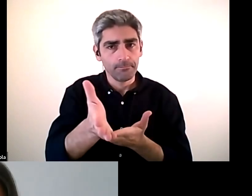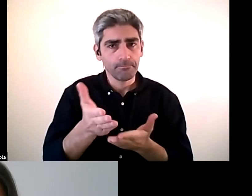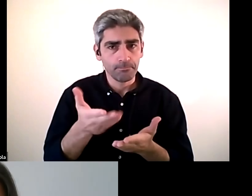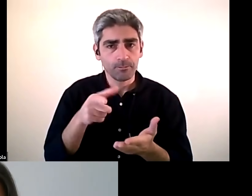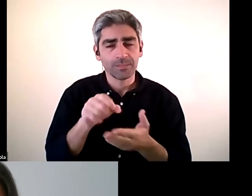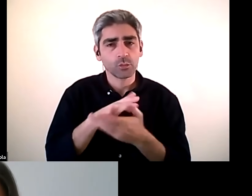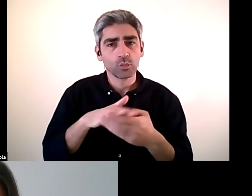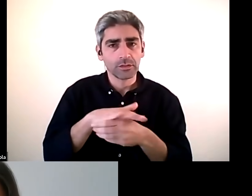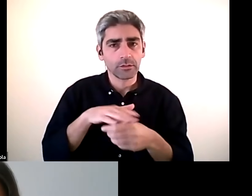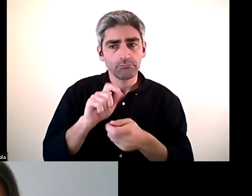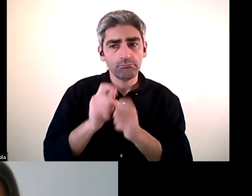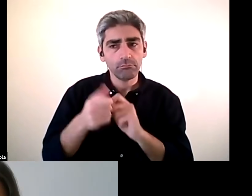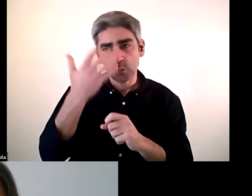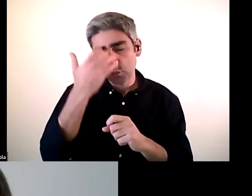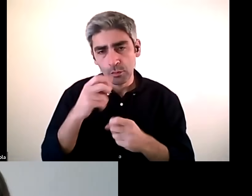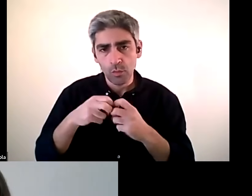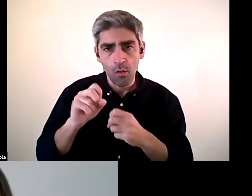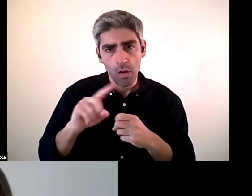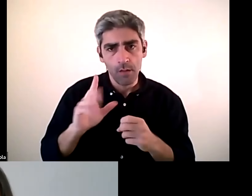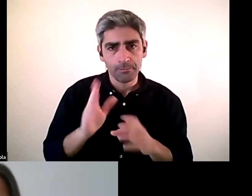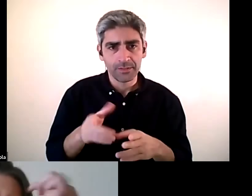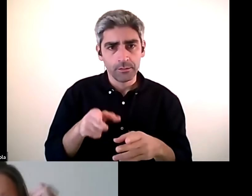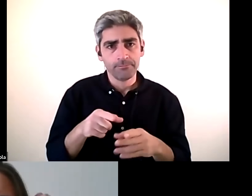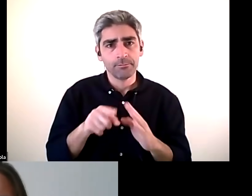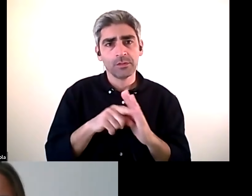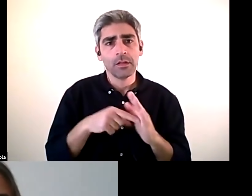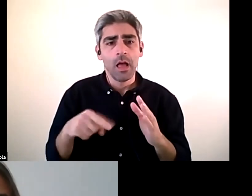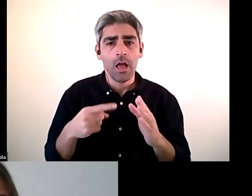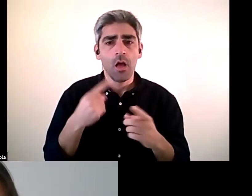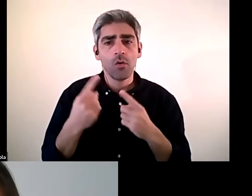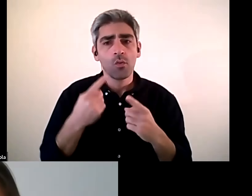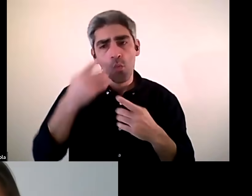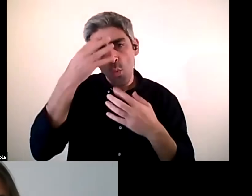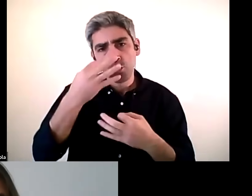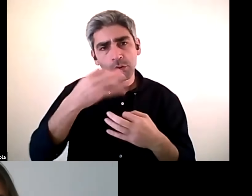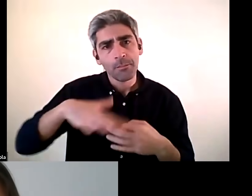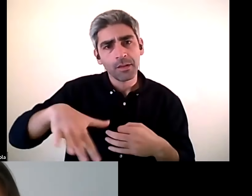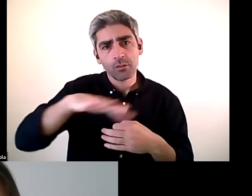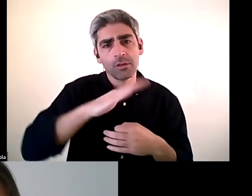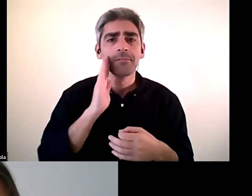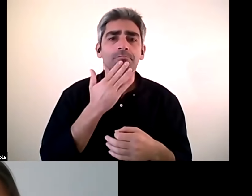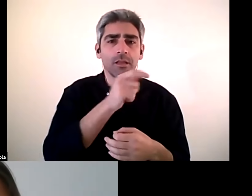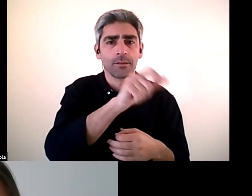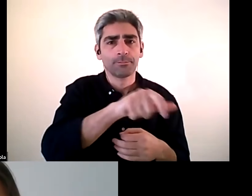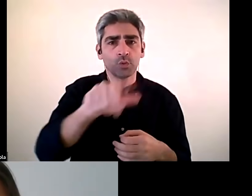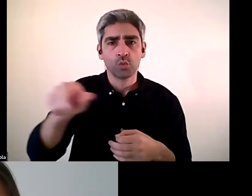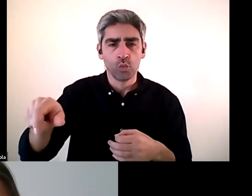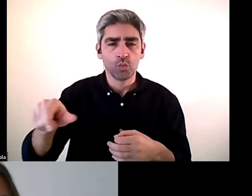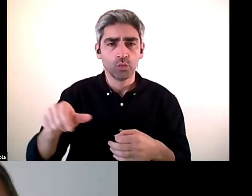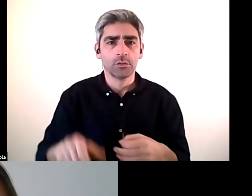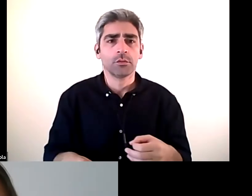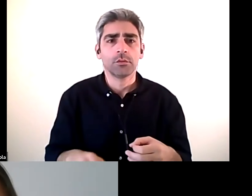aquela situação de alteração do sono é problemática e, portanto, nessa medida há algo comportamental que depende das pessoas. E, mais uma